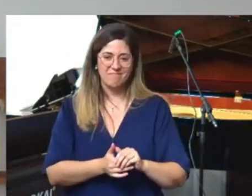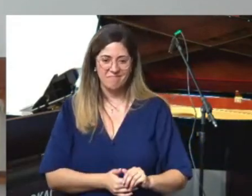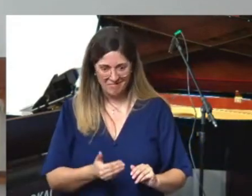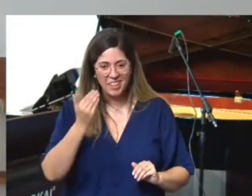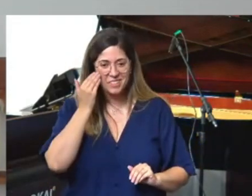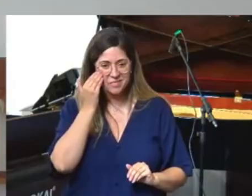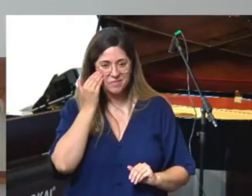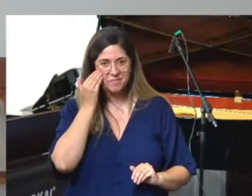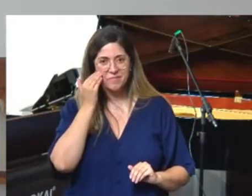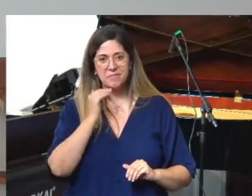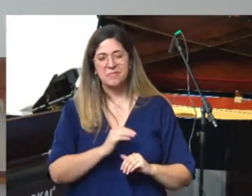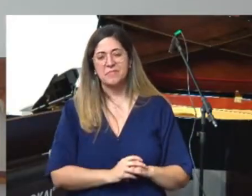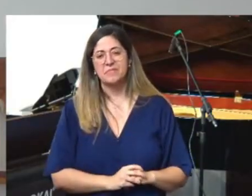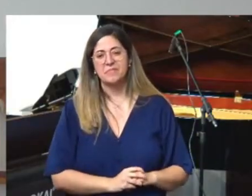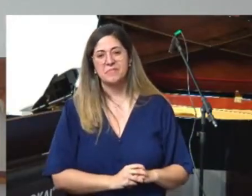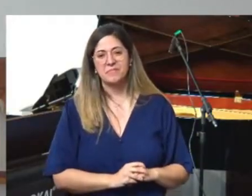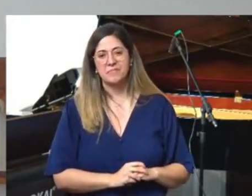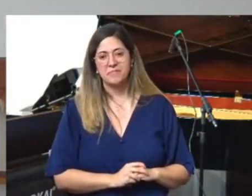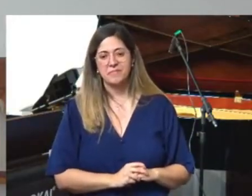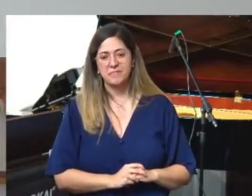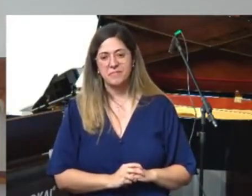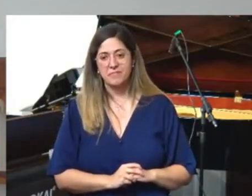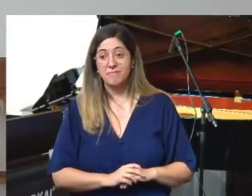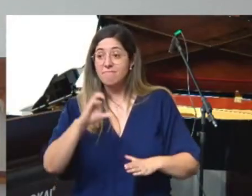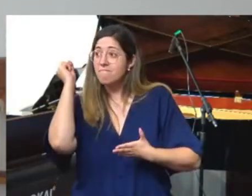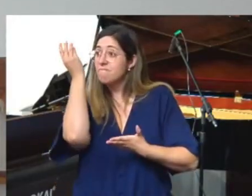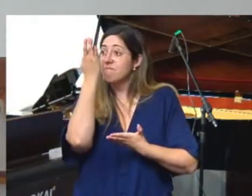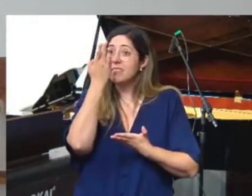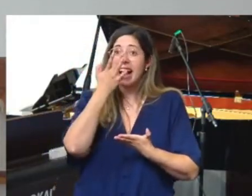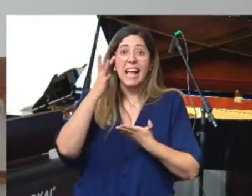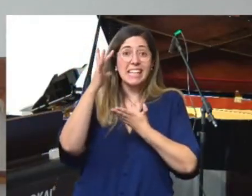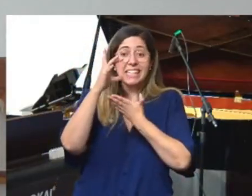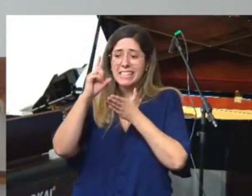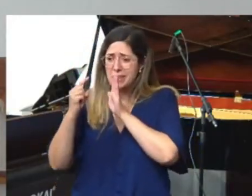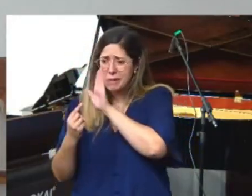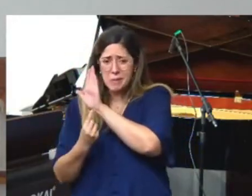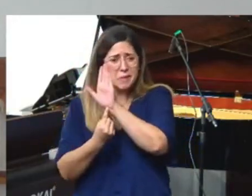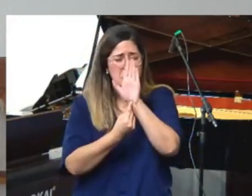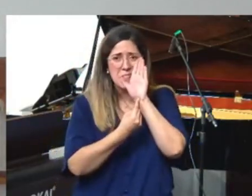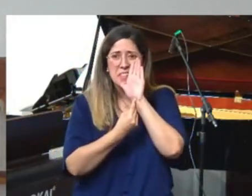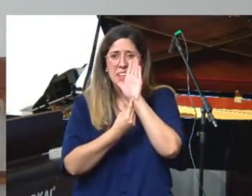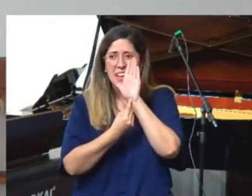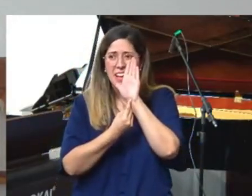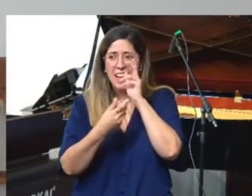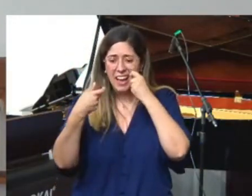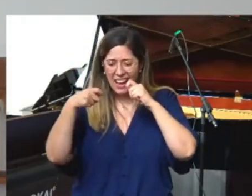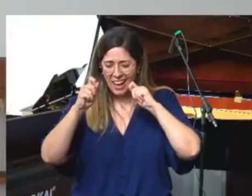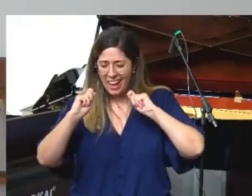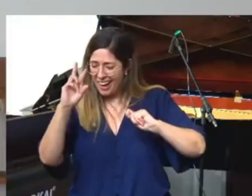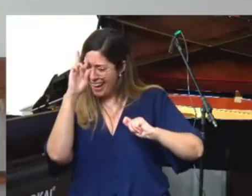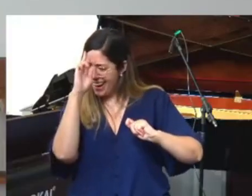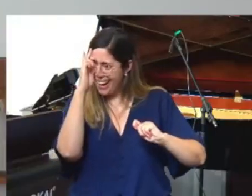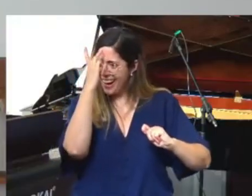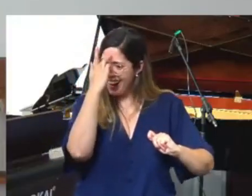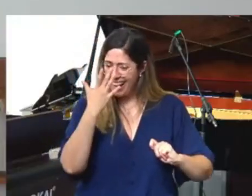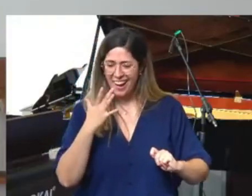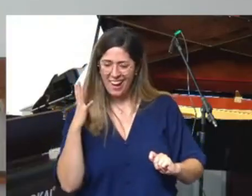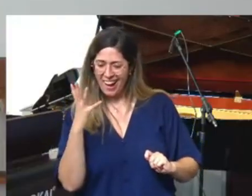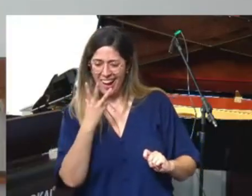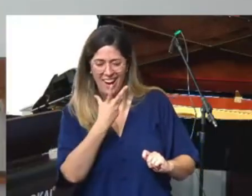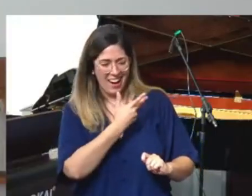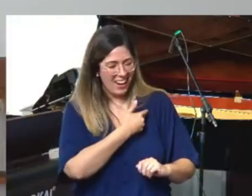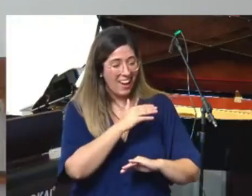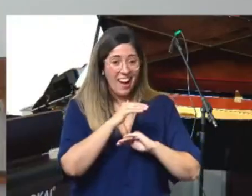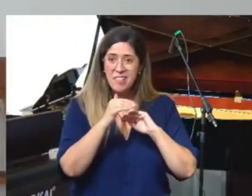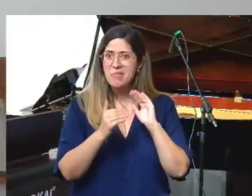verso todo nos diz que a graça de Deus se manifestou trazendo salvação a todos. Eis